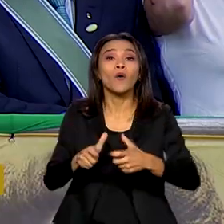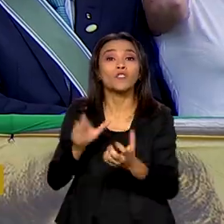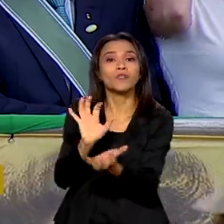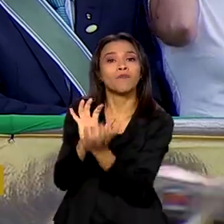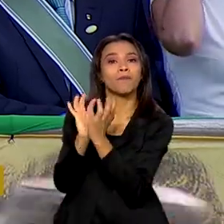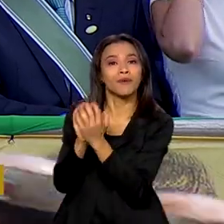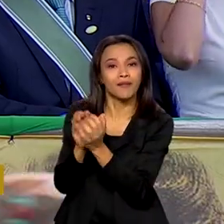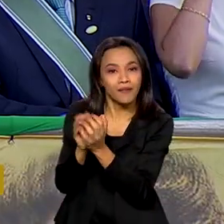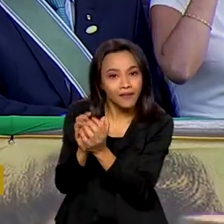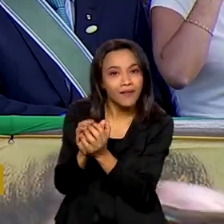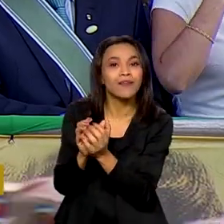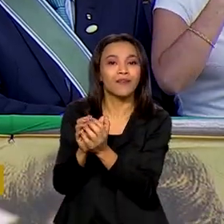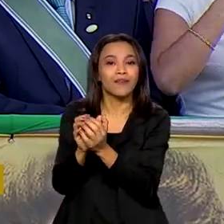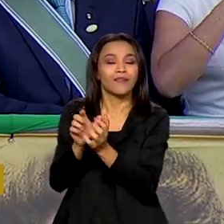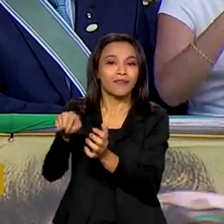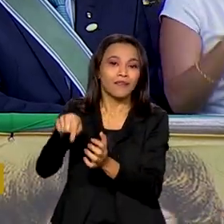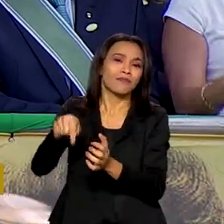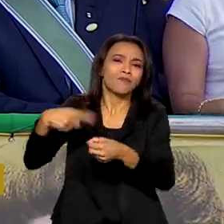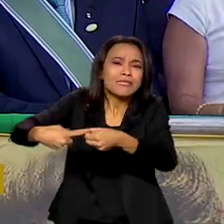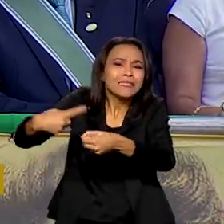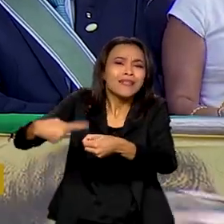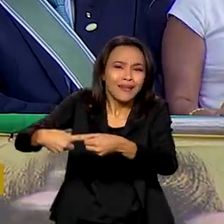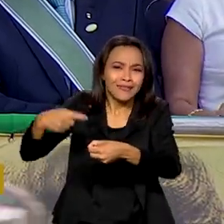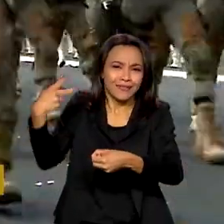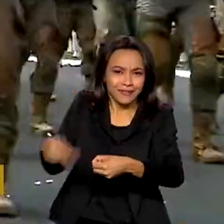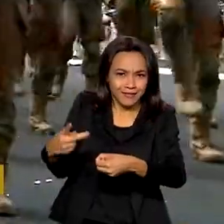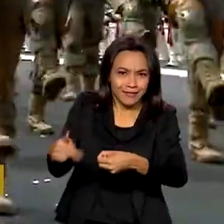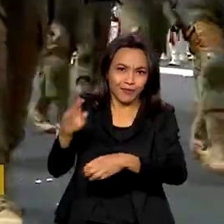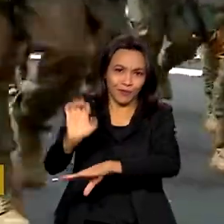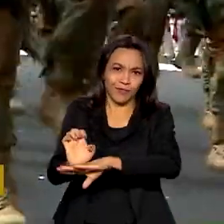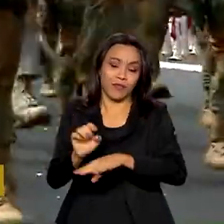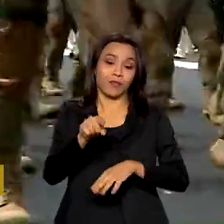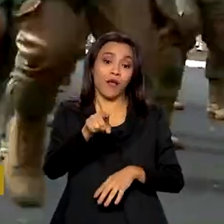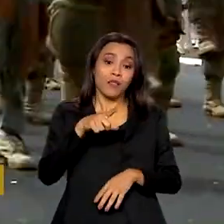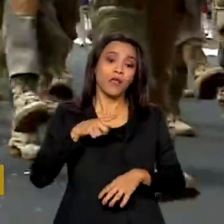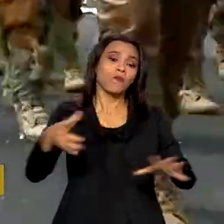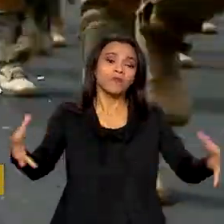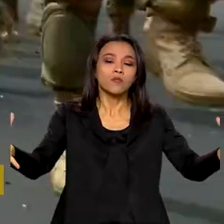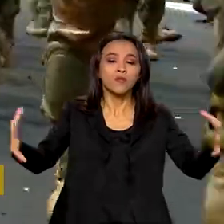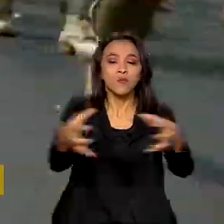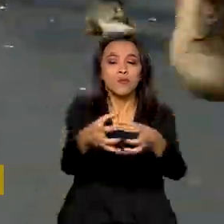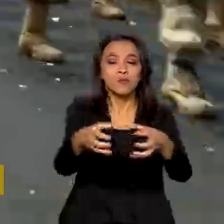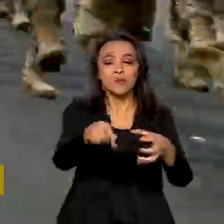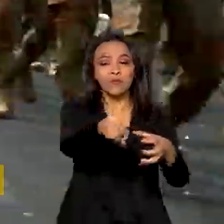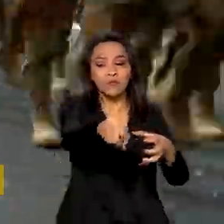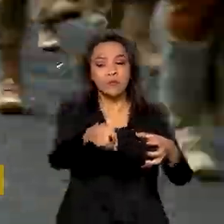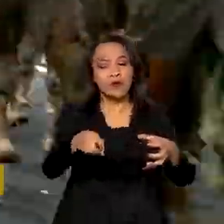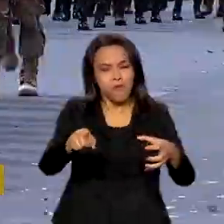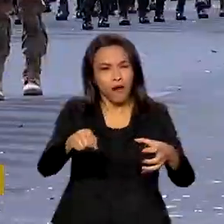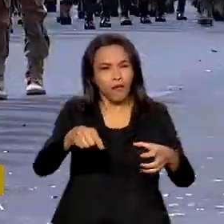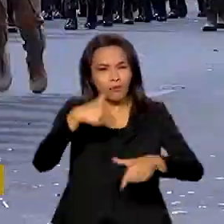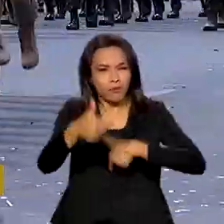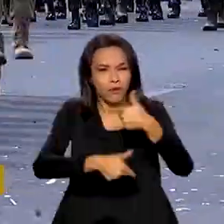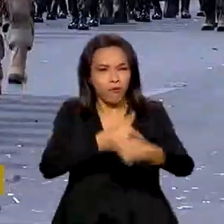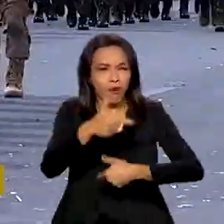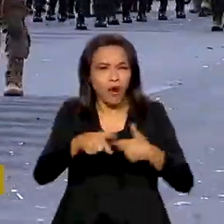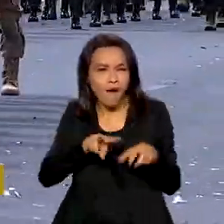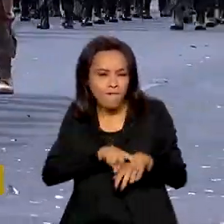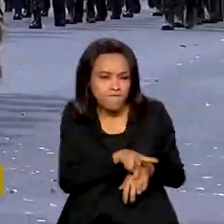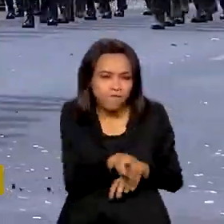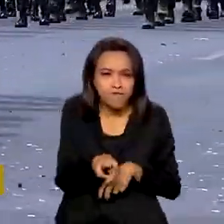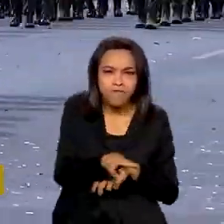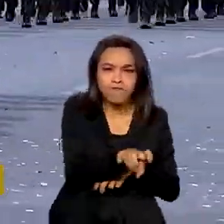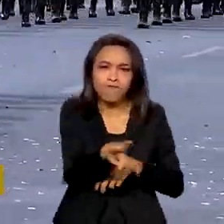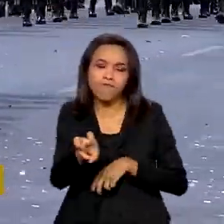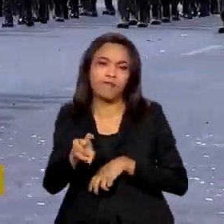Então o Exército Brasileiro ele tem essa característica. Né? Nós temos tropas aptas a atuar na selva, na Caatinga, como